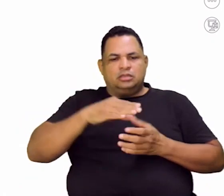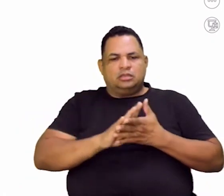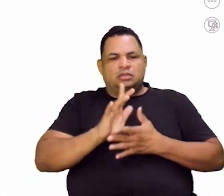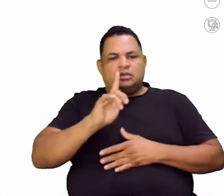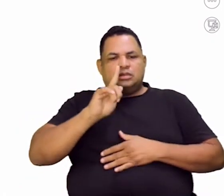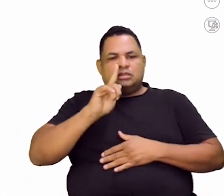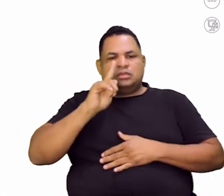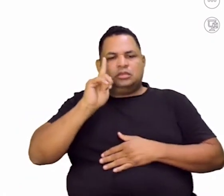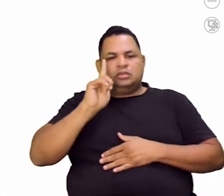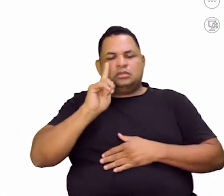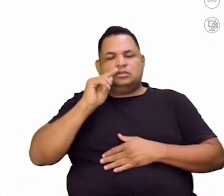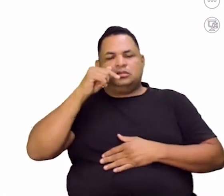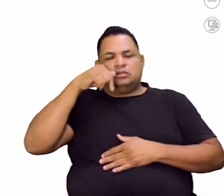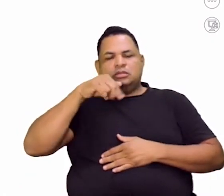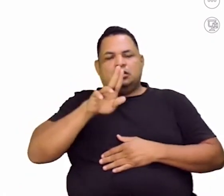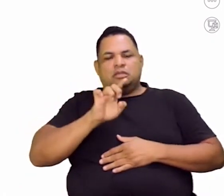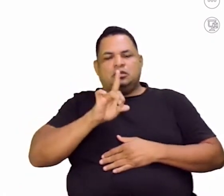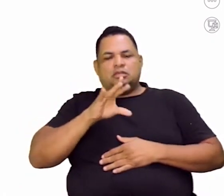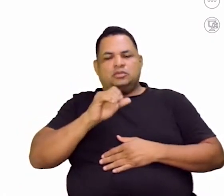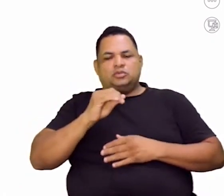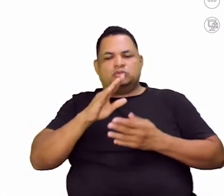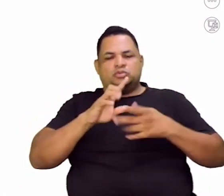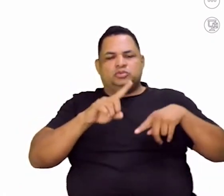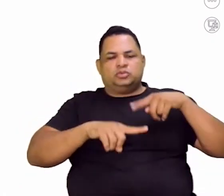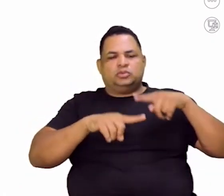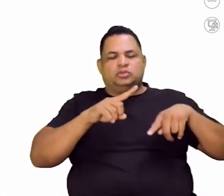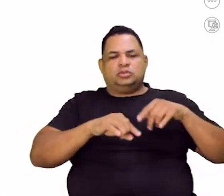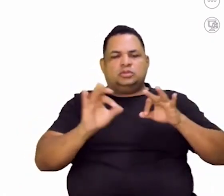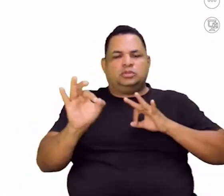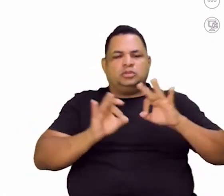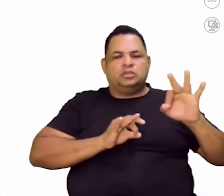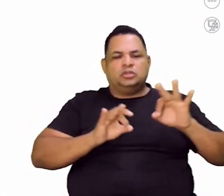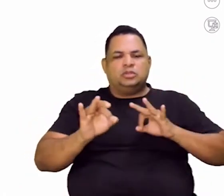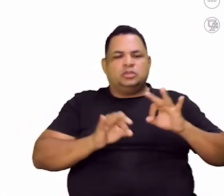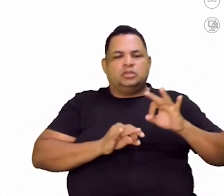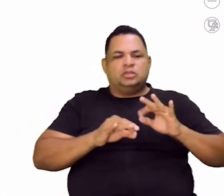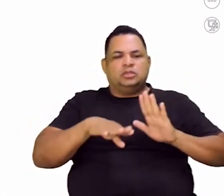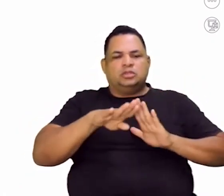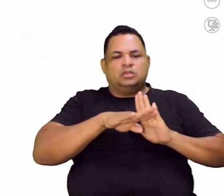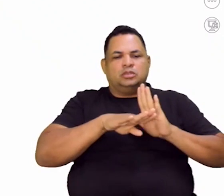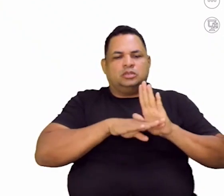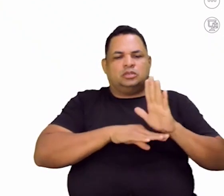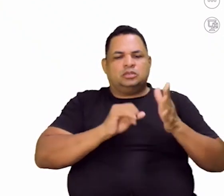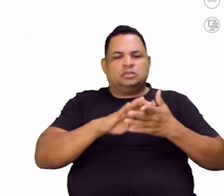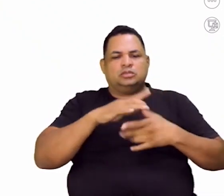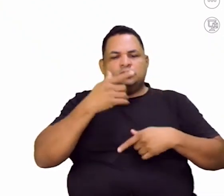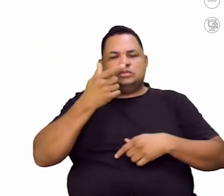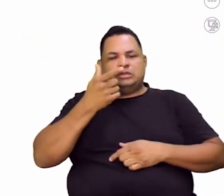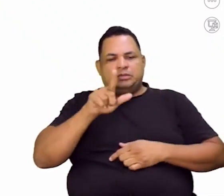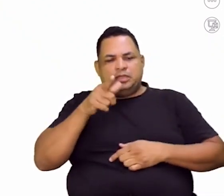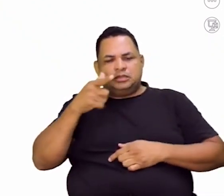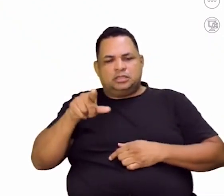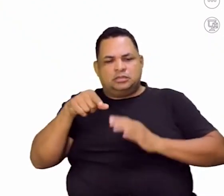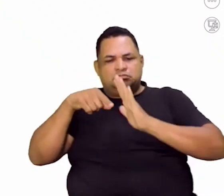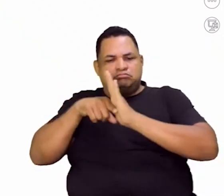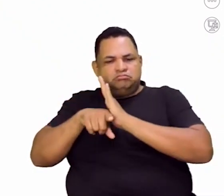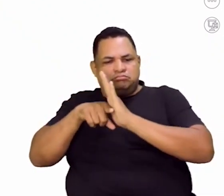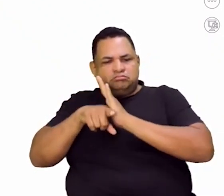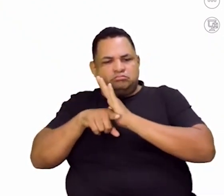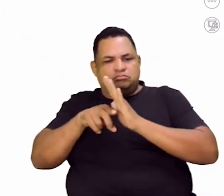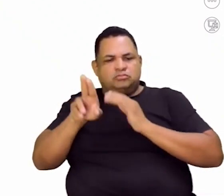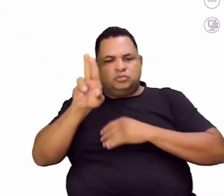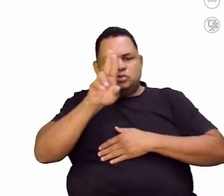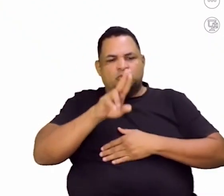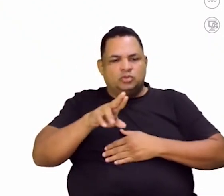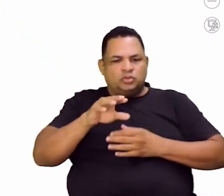ó. Galileu descreveu a lei da queda dos corpos após repetidas experiências com uma